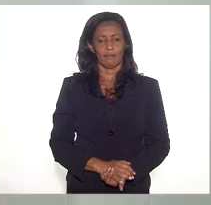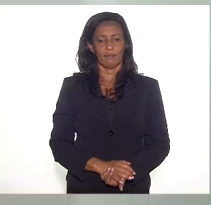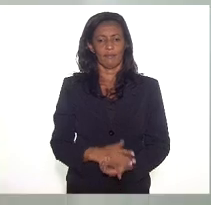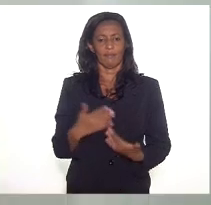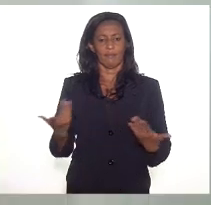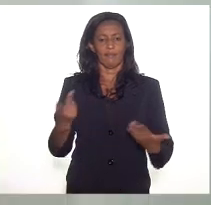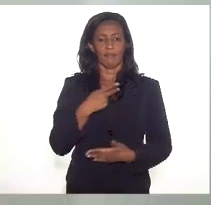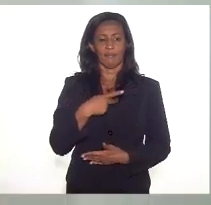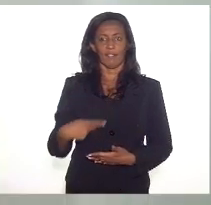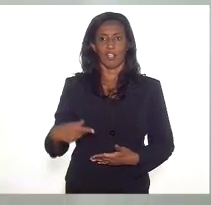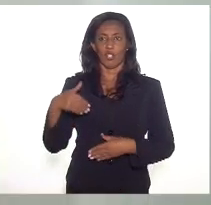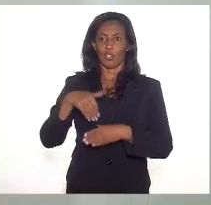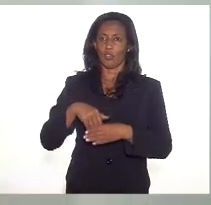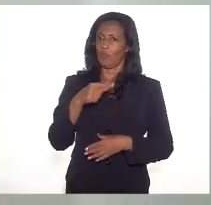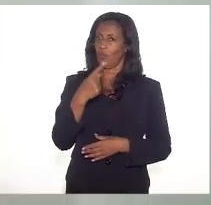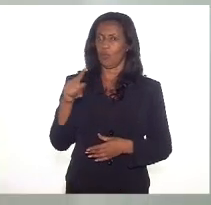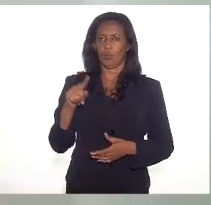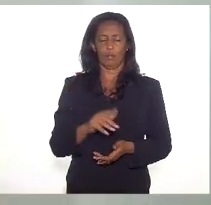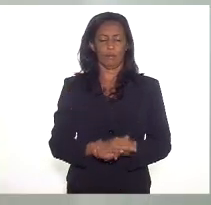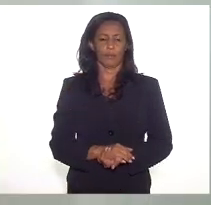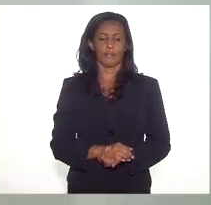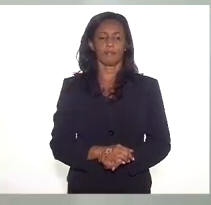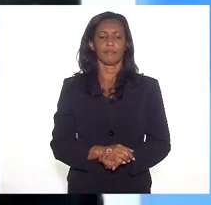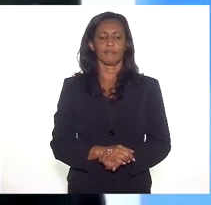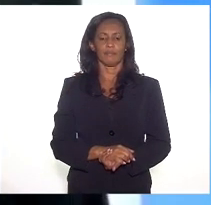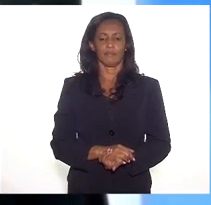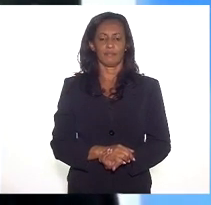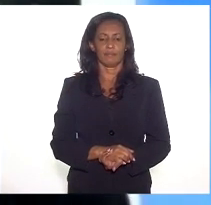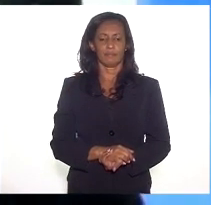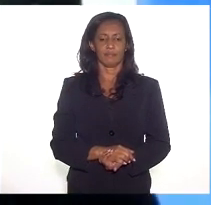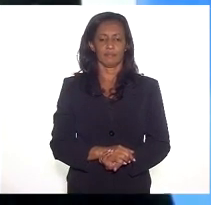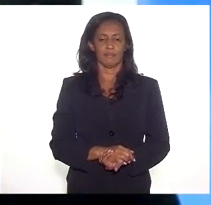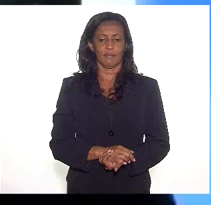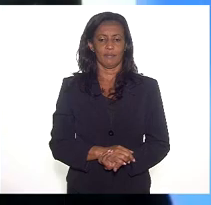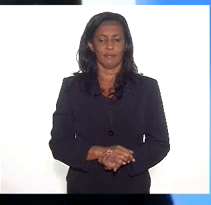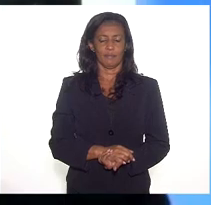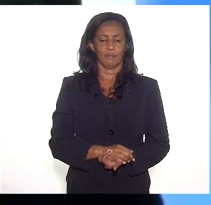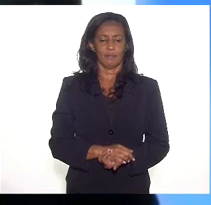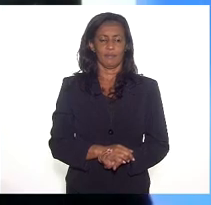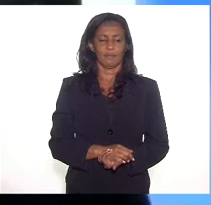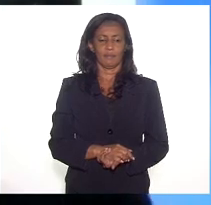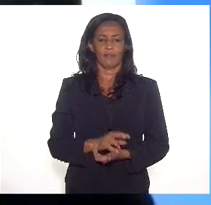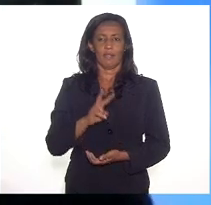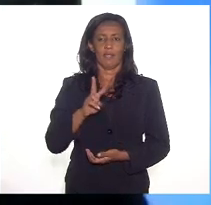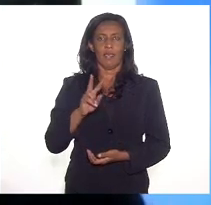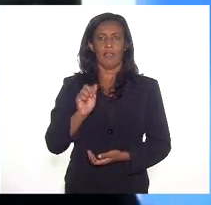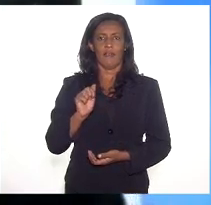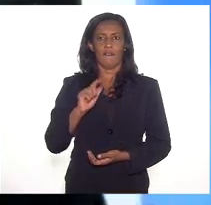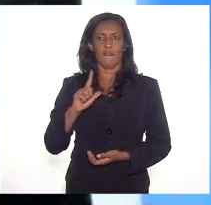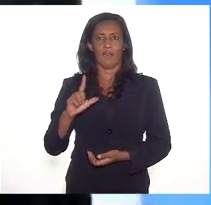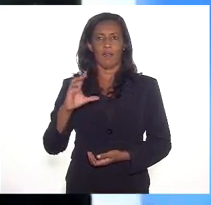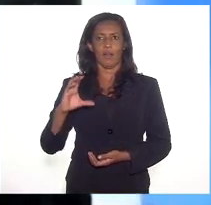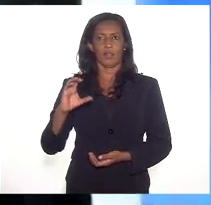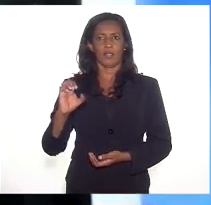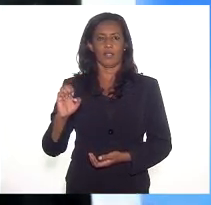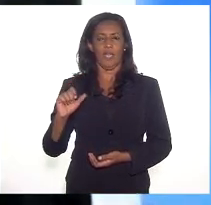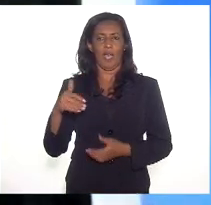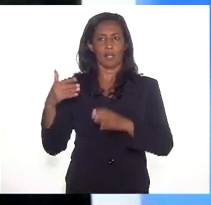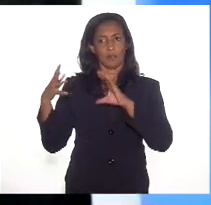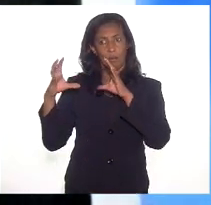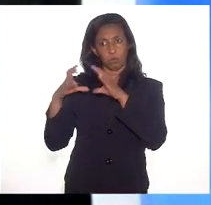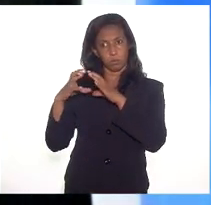Presidente, voto não ao destaque. Deputada Tia Ju, vota não. Deputado Val Ceasa, votou não no